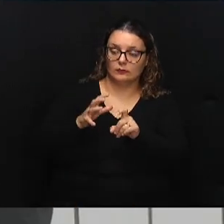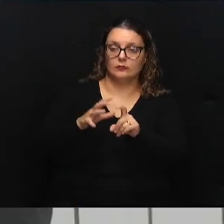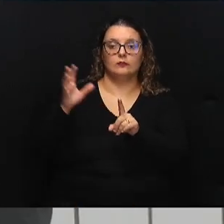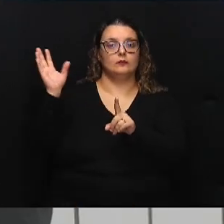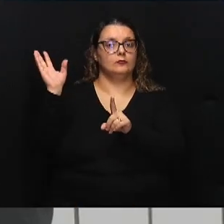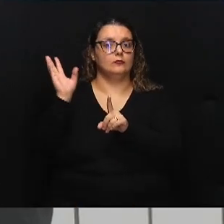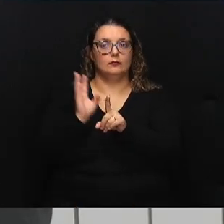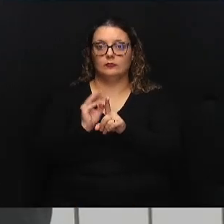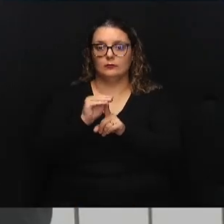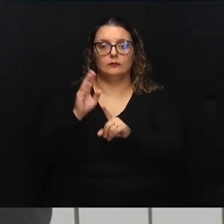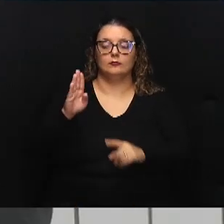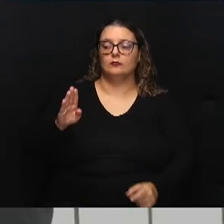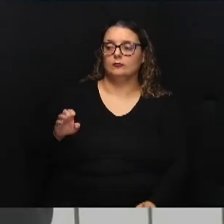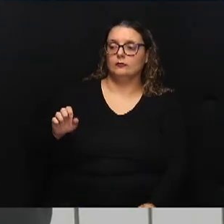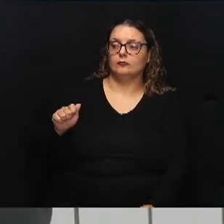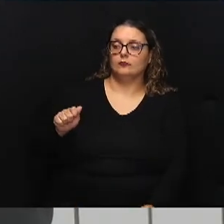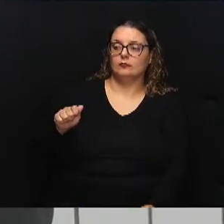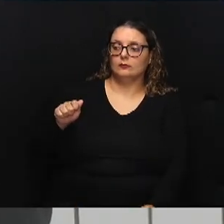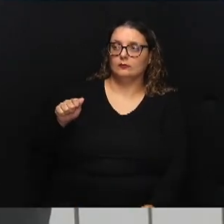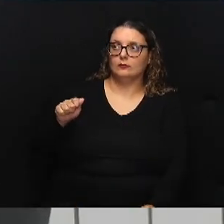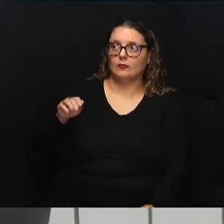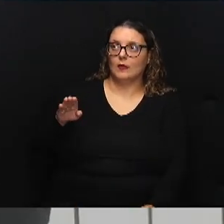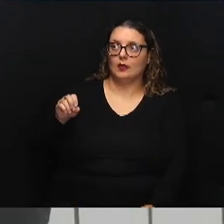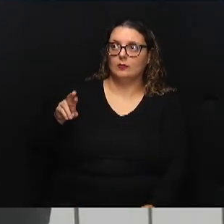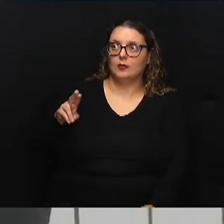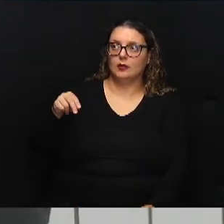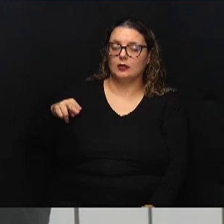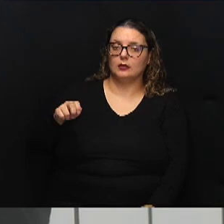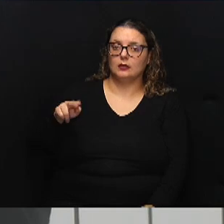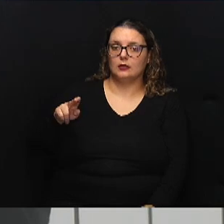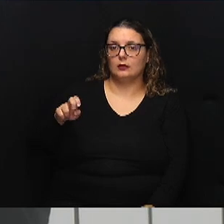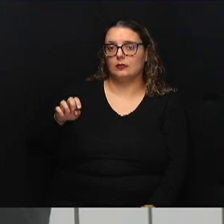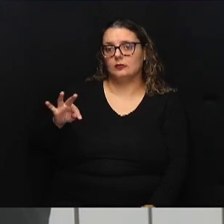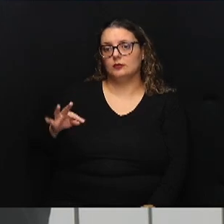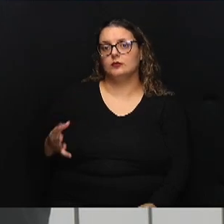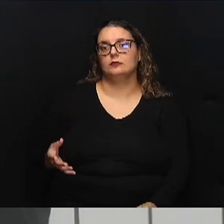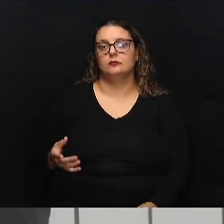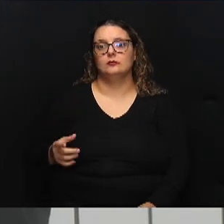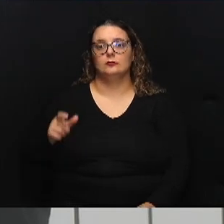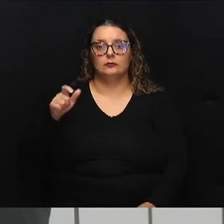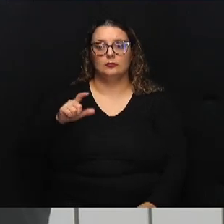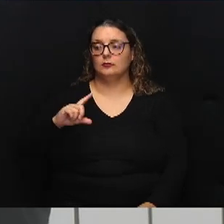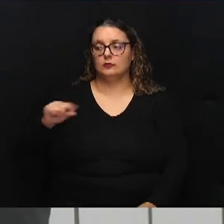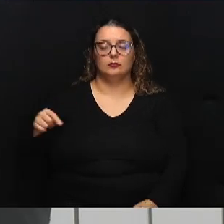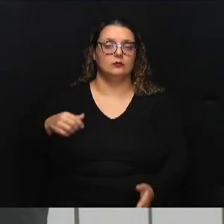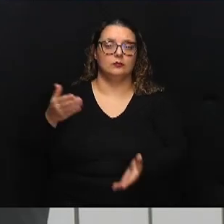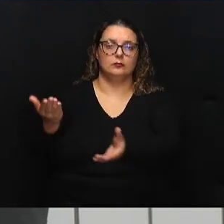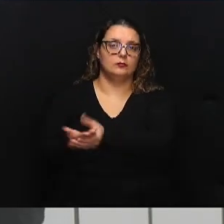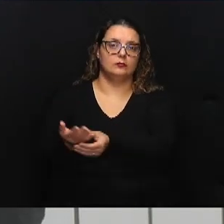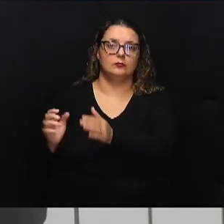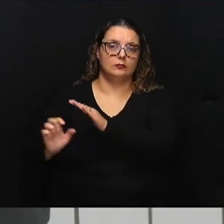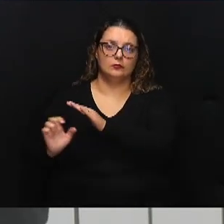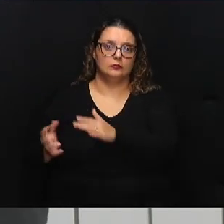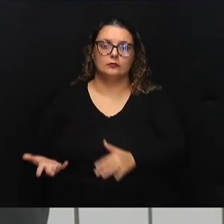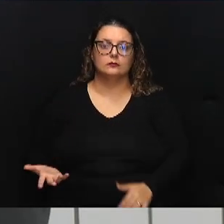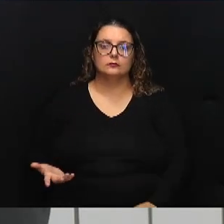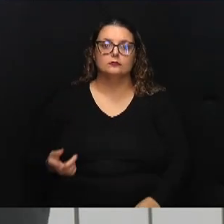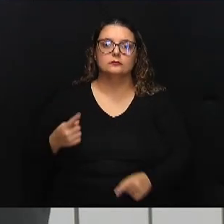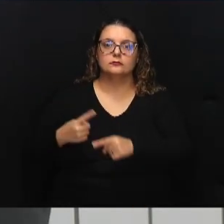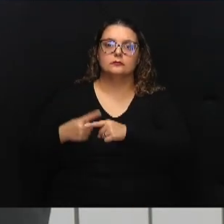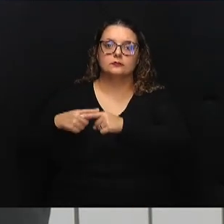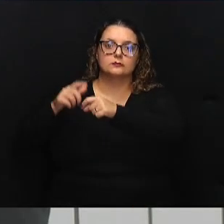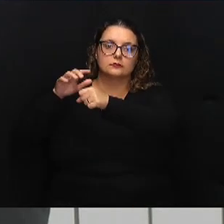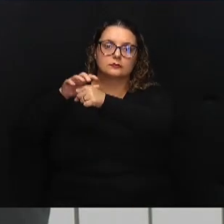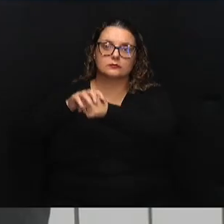Por burnout, a pessoa sai e pode processar a empresa porque ela foi